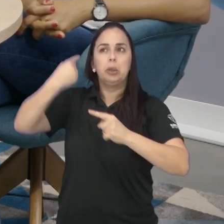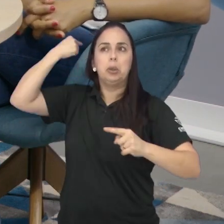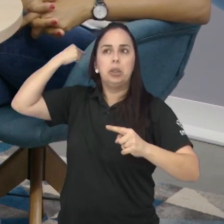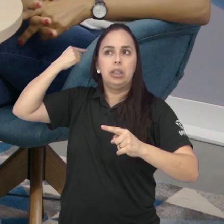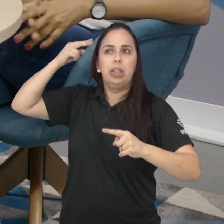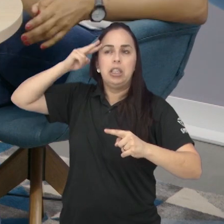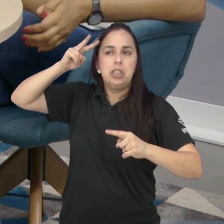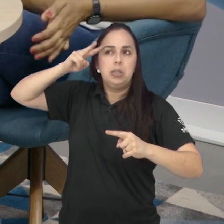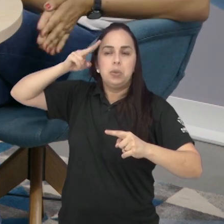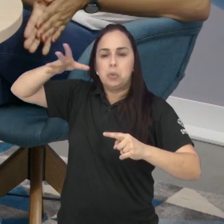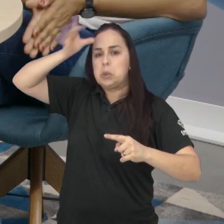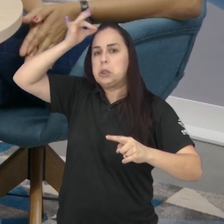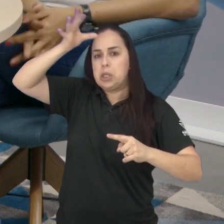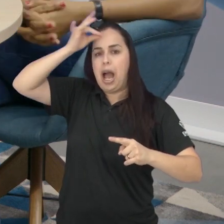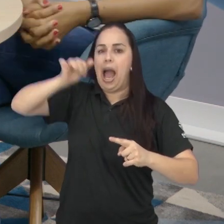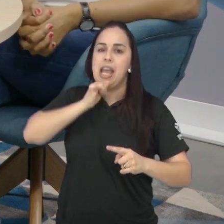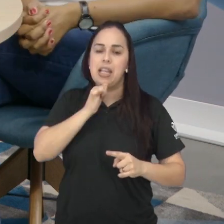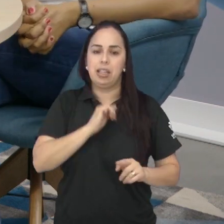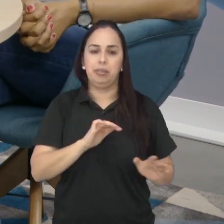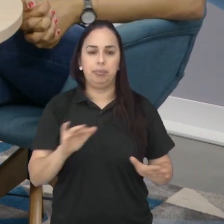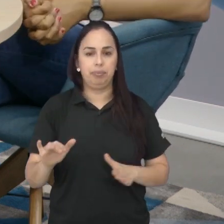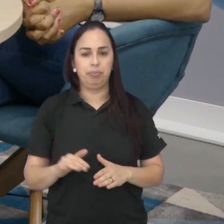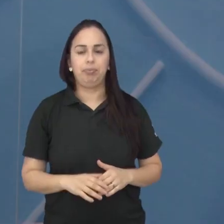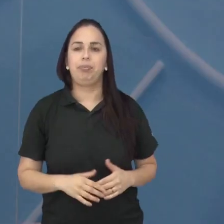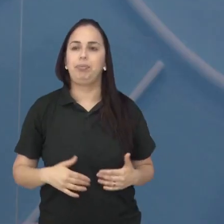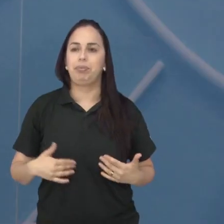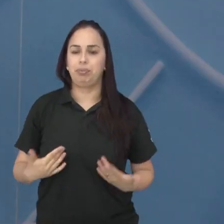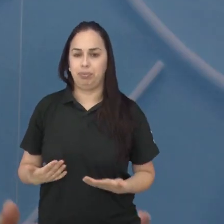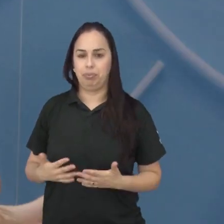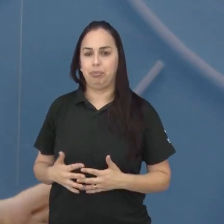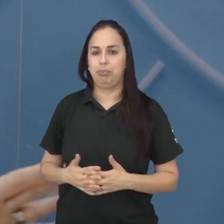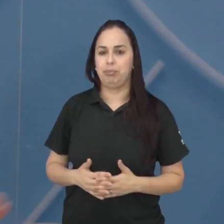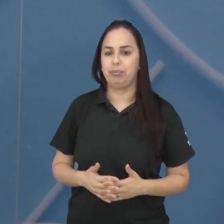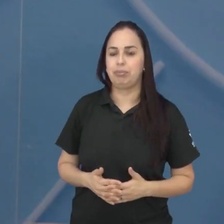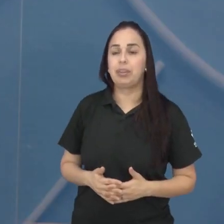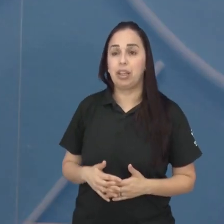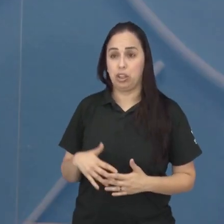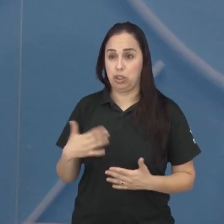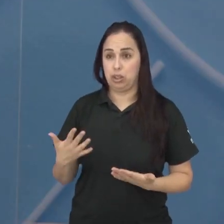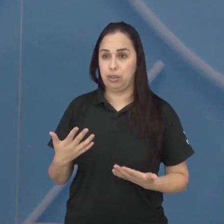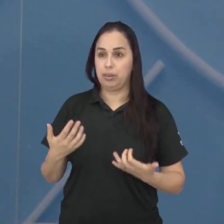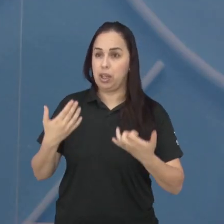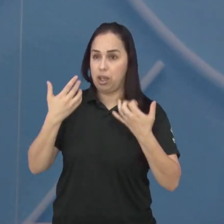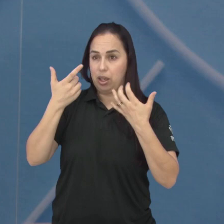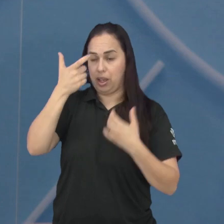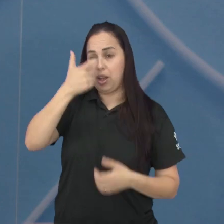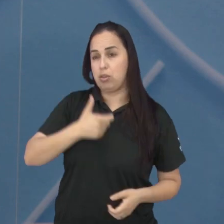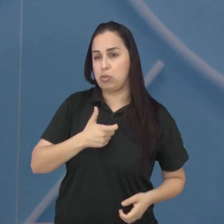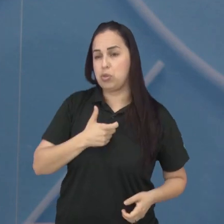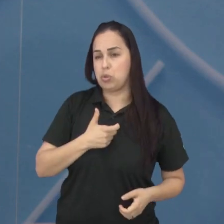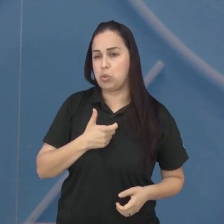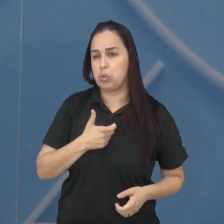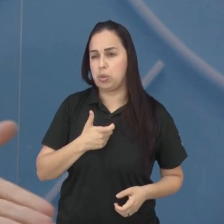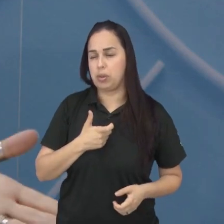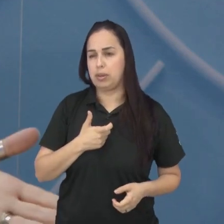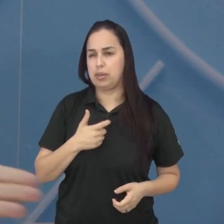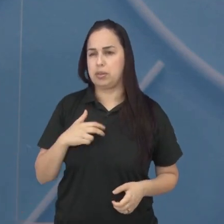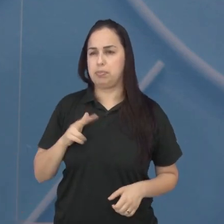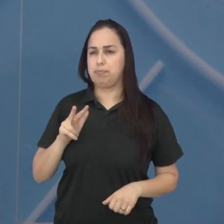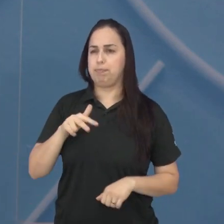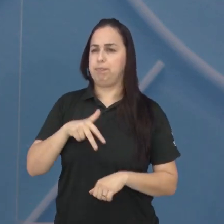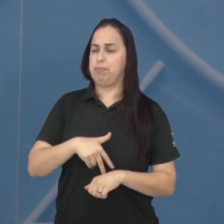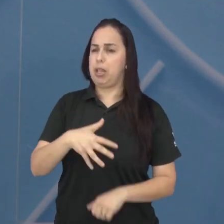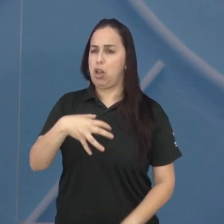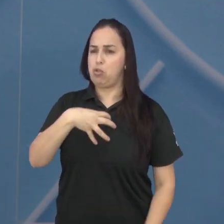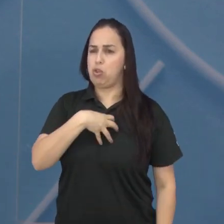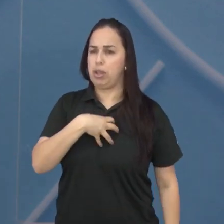vocês esperam, Rosa? Eu falei um pouco antes, né? Eu sou realmente uma pessoa que tem essa postura